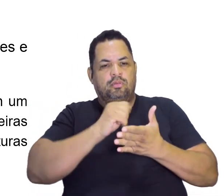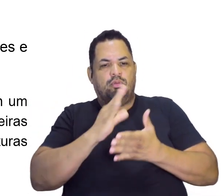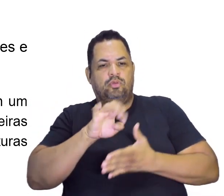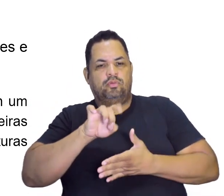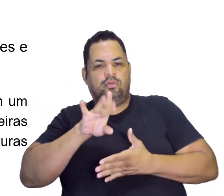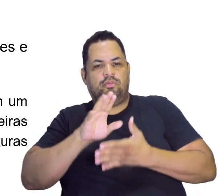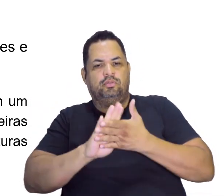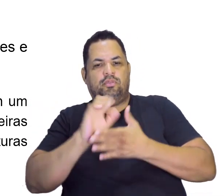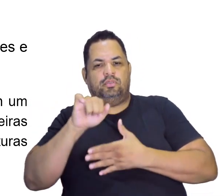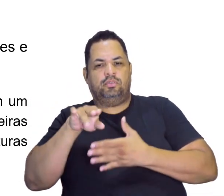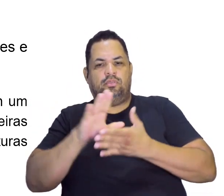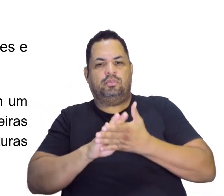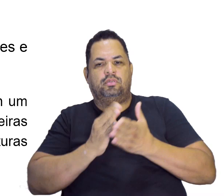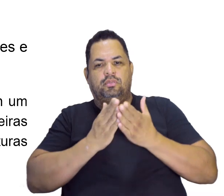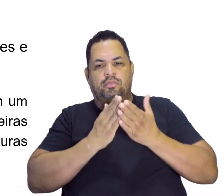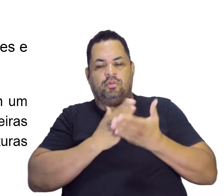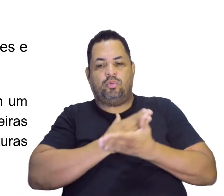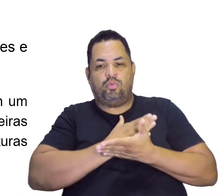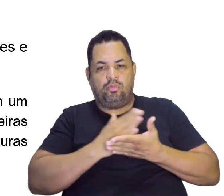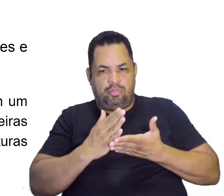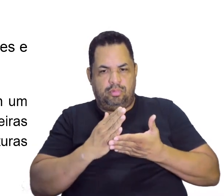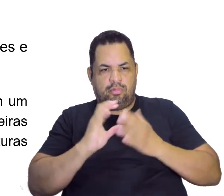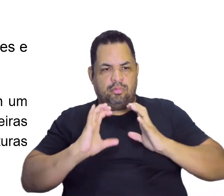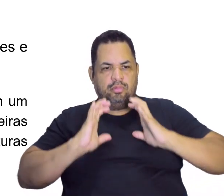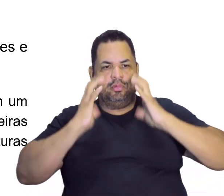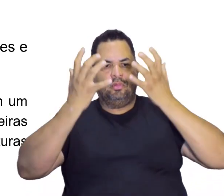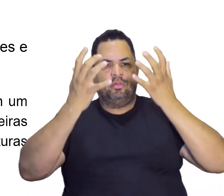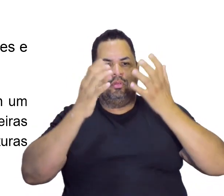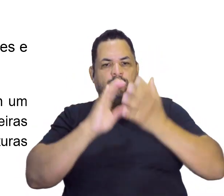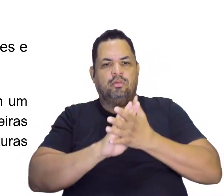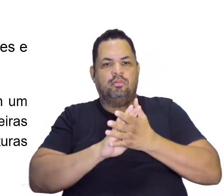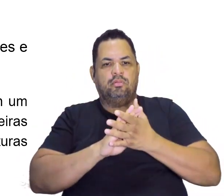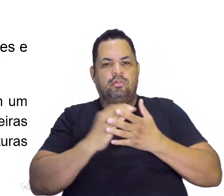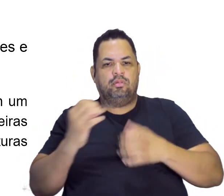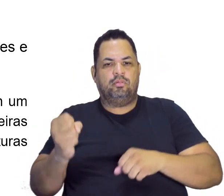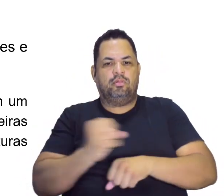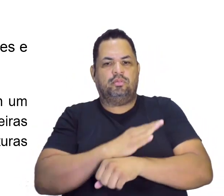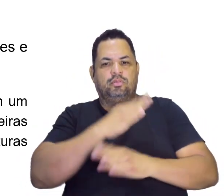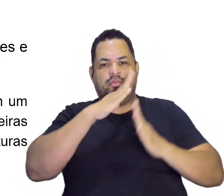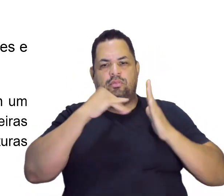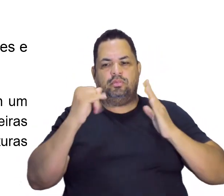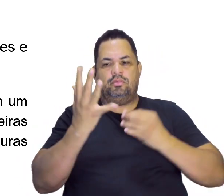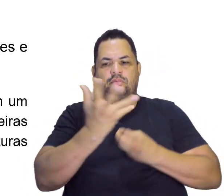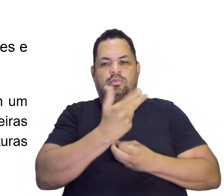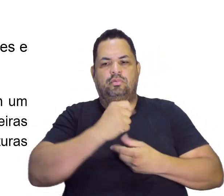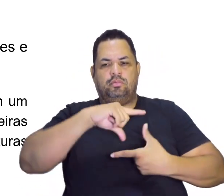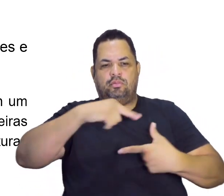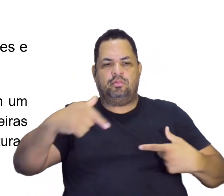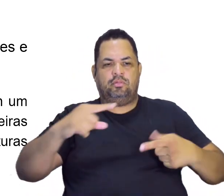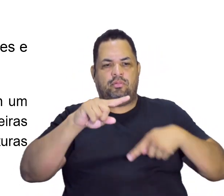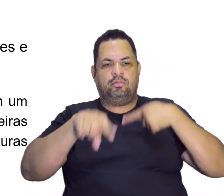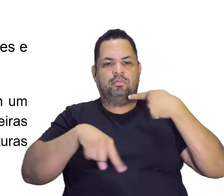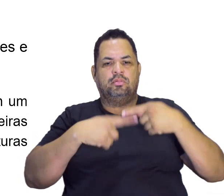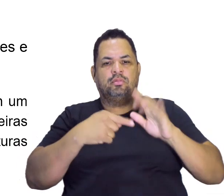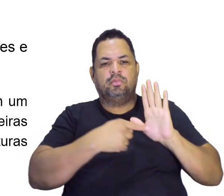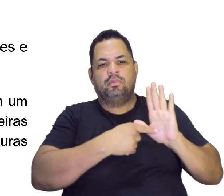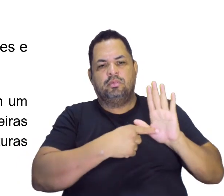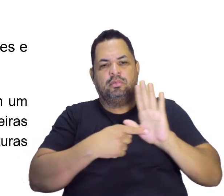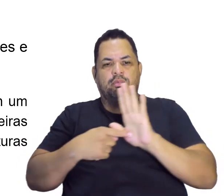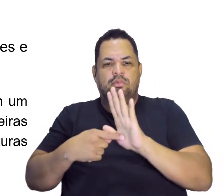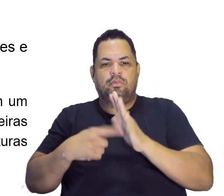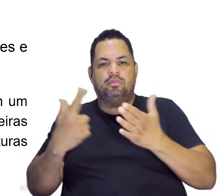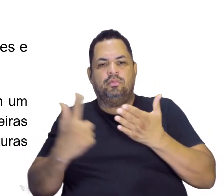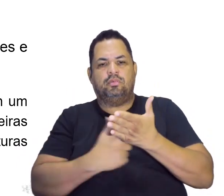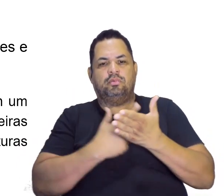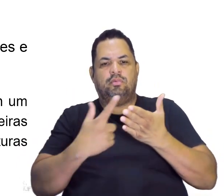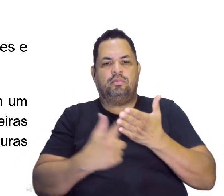sua conferência inaugural, A Emoção Estética na Arte Moderna. E em seguida apresentou suas obras,